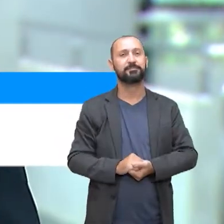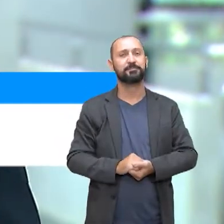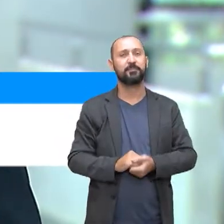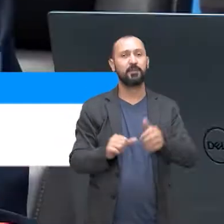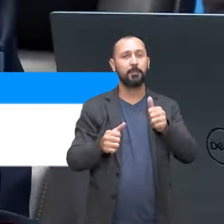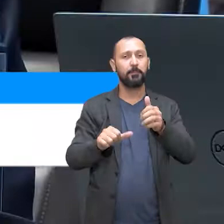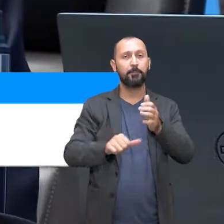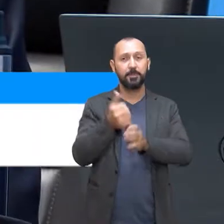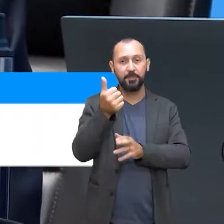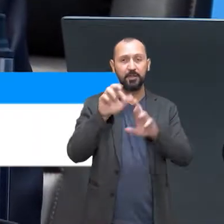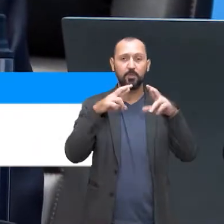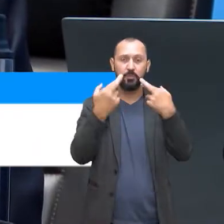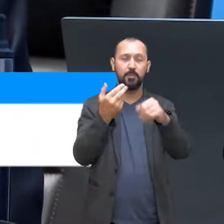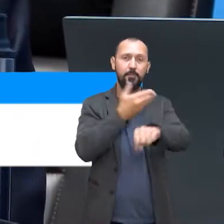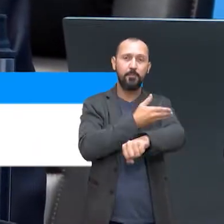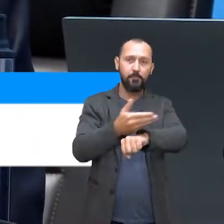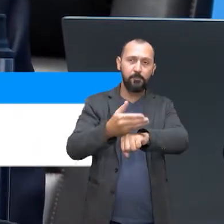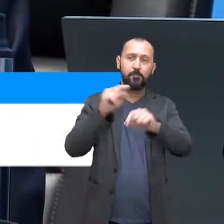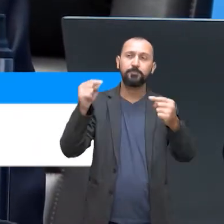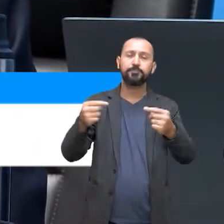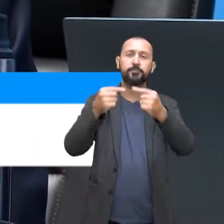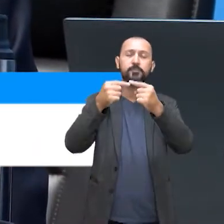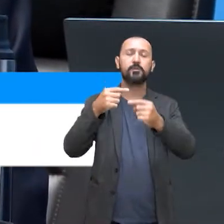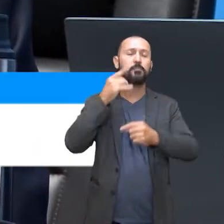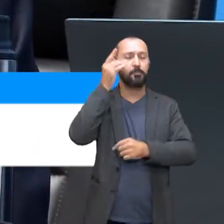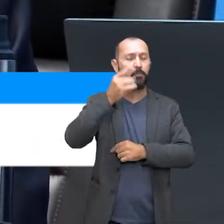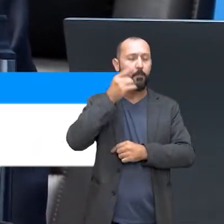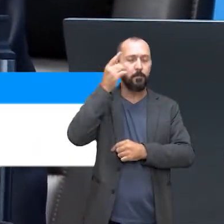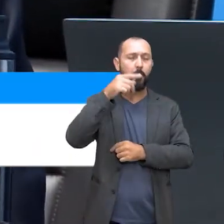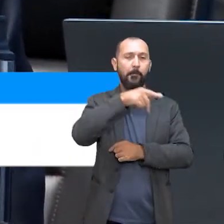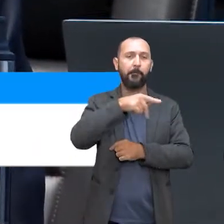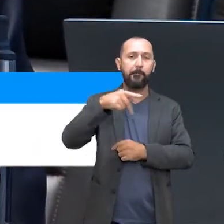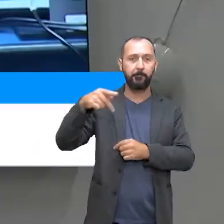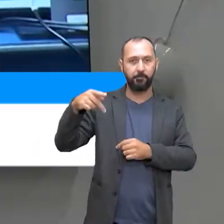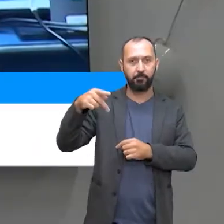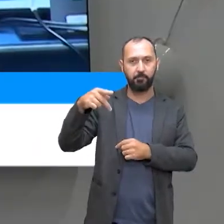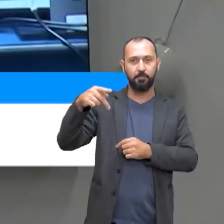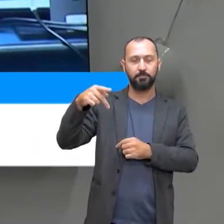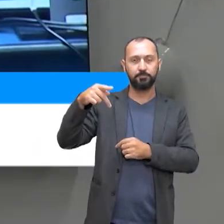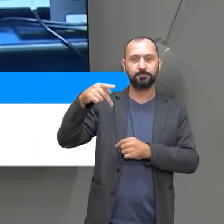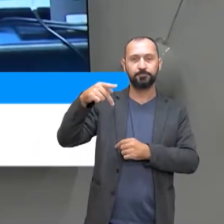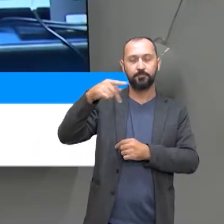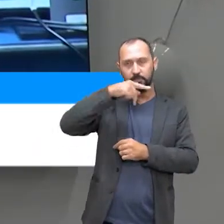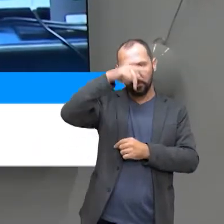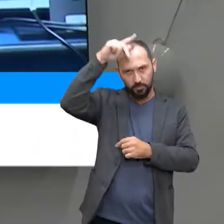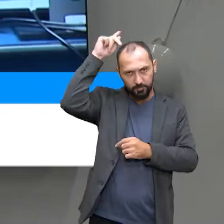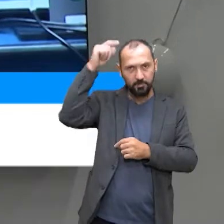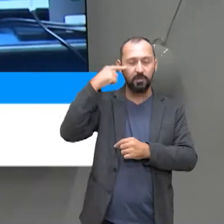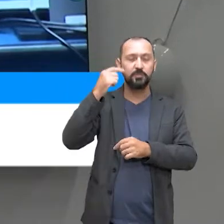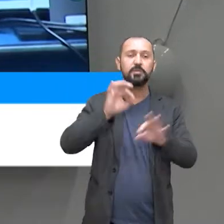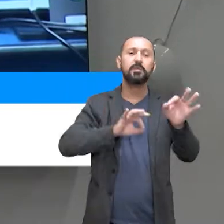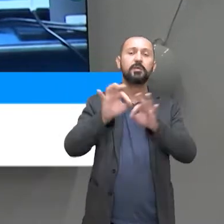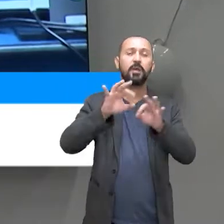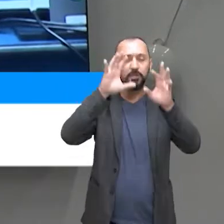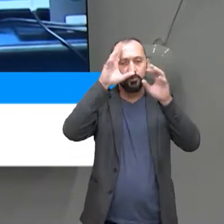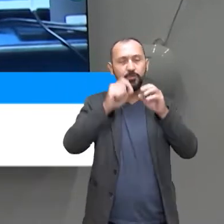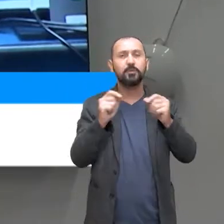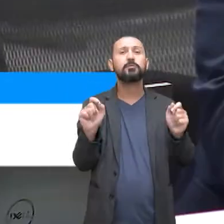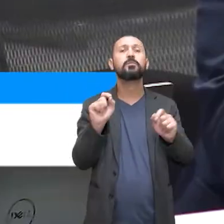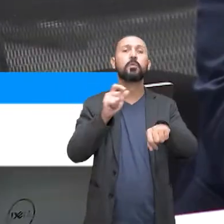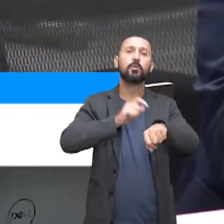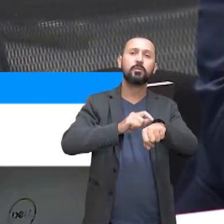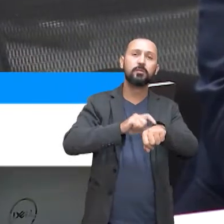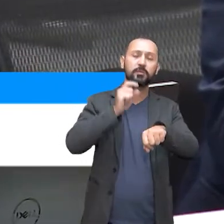tecnológicas. Nessa primeira sessão, de acordo com o presidente Paulo Correia, os deputados decidiram pela formatação das sessões na